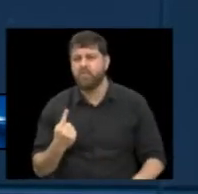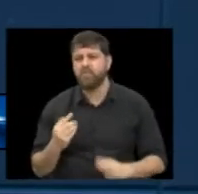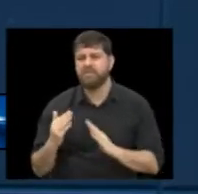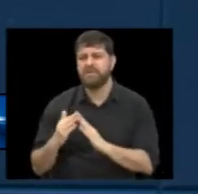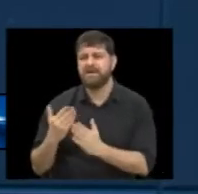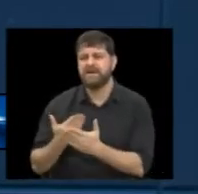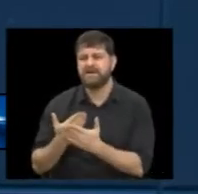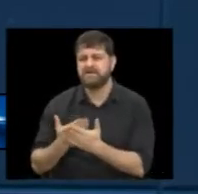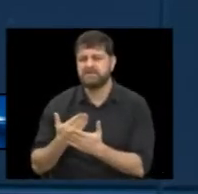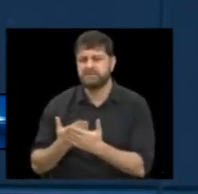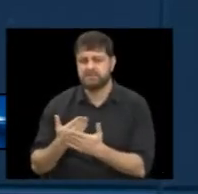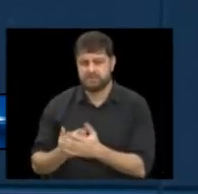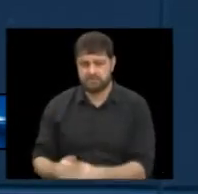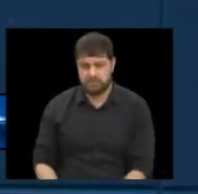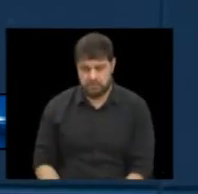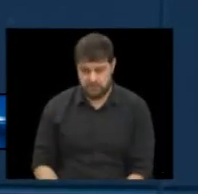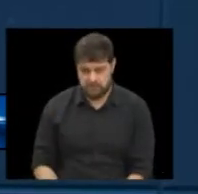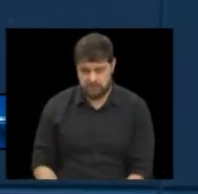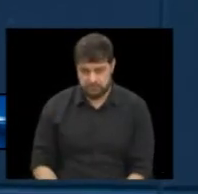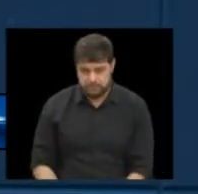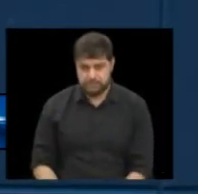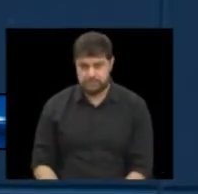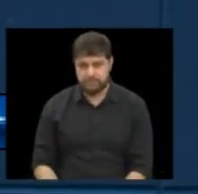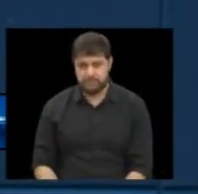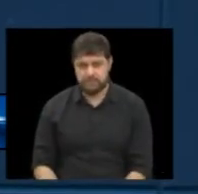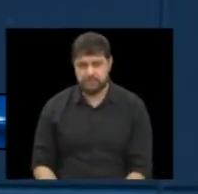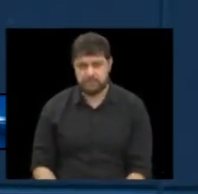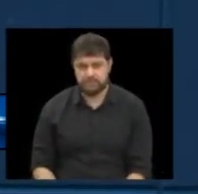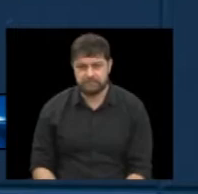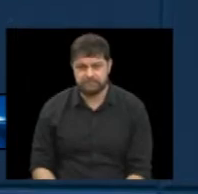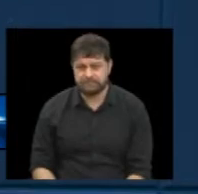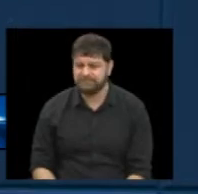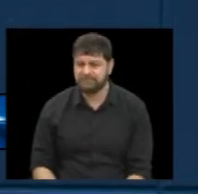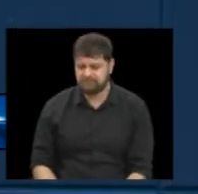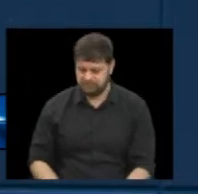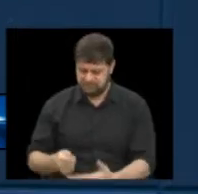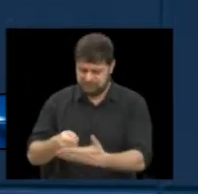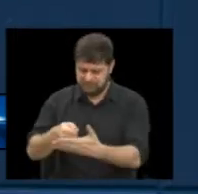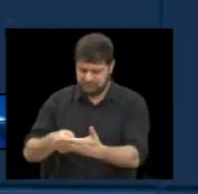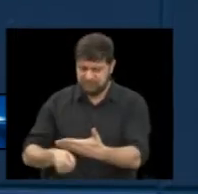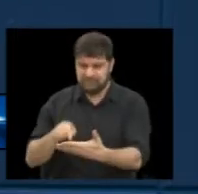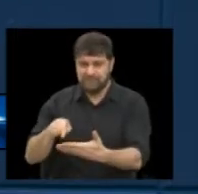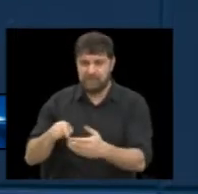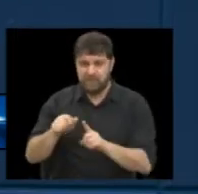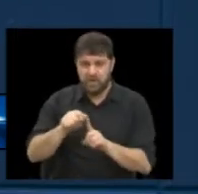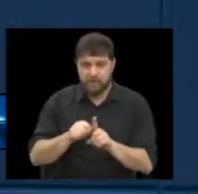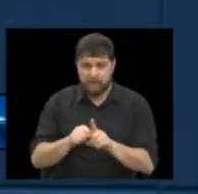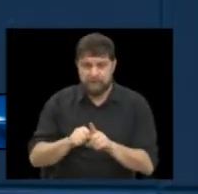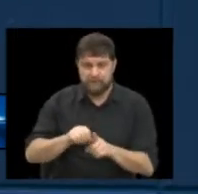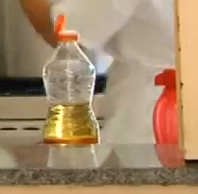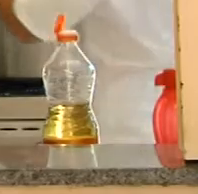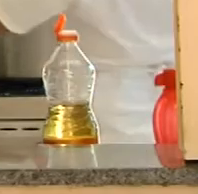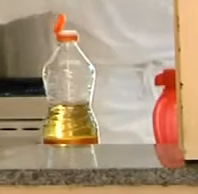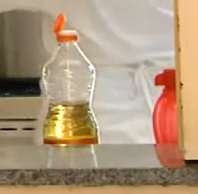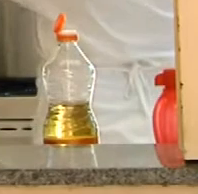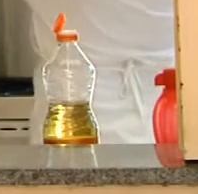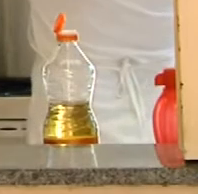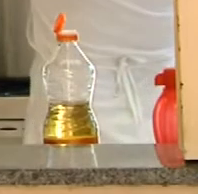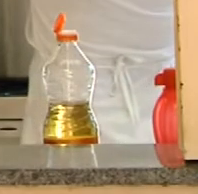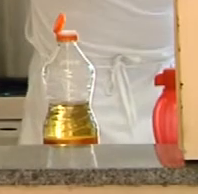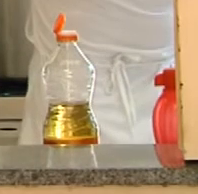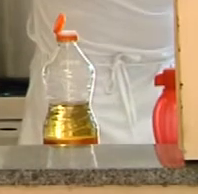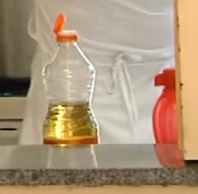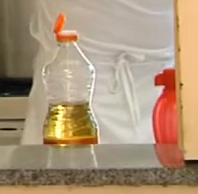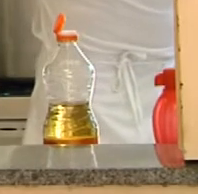por trabalhadores do Centro Educacional Infantil Professor Hilário Pereira Magro Júnior, que fica na Vila Marieta. O